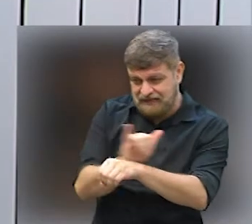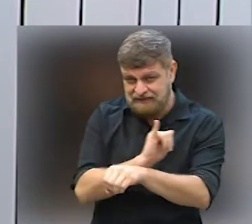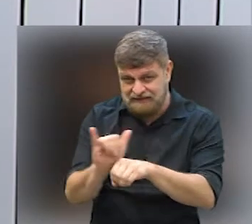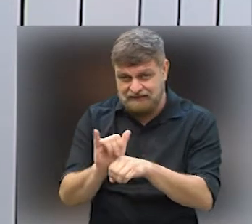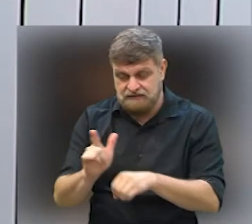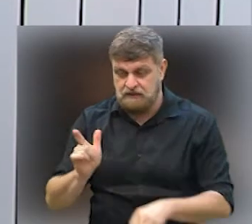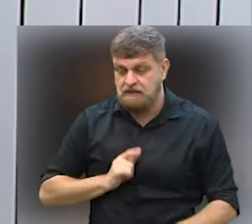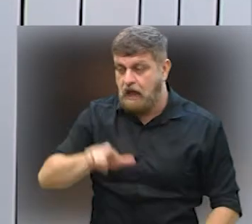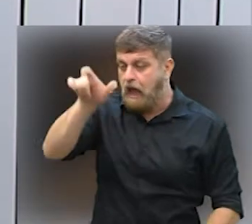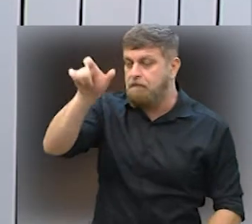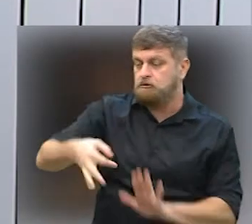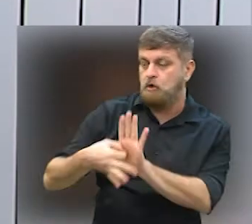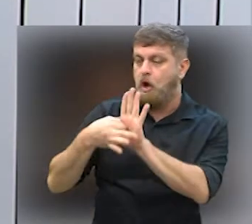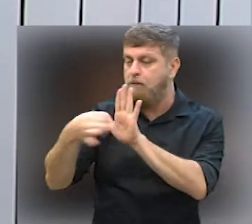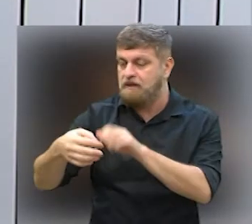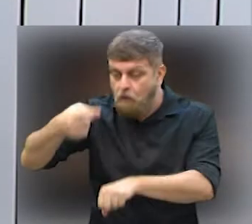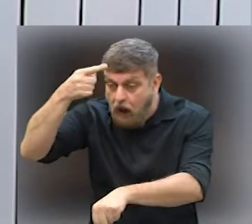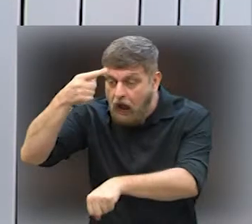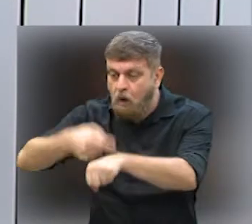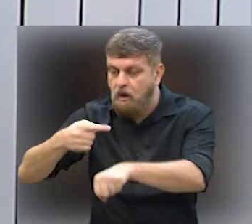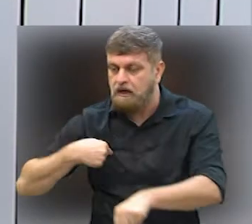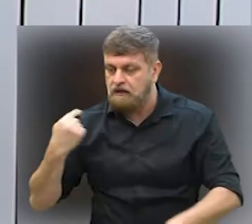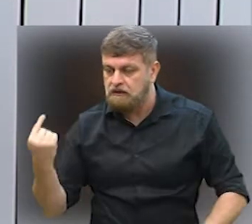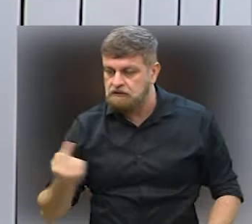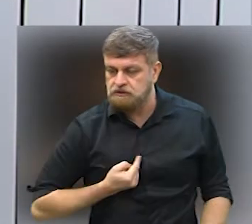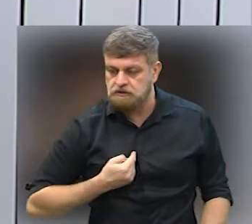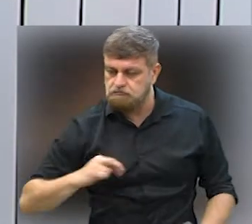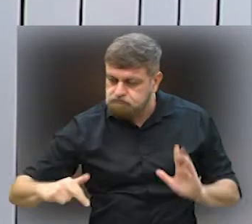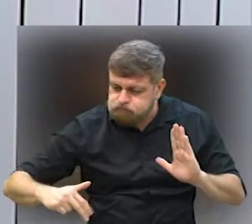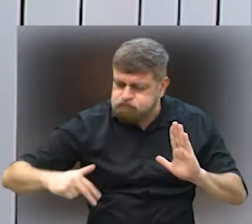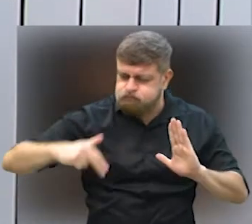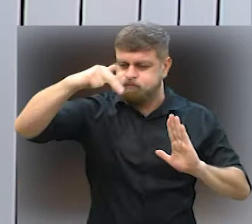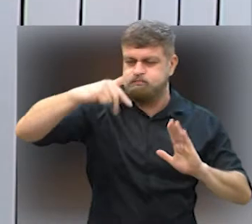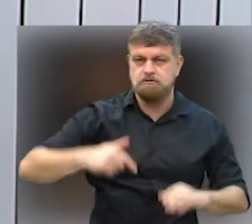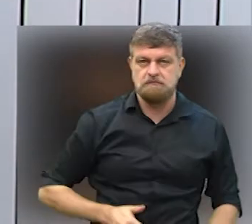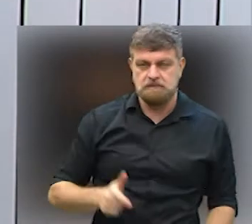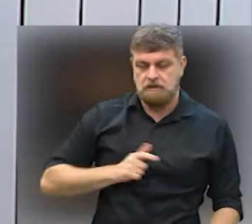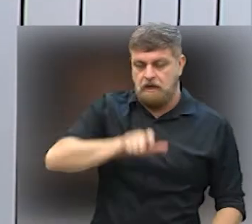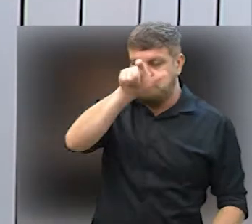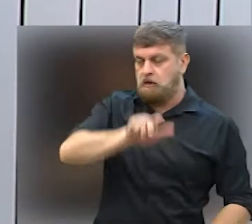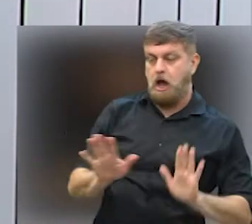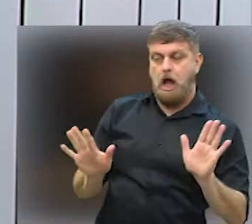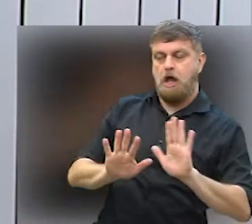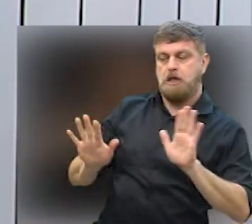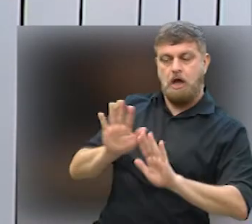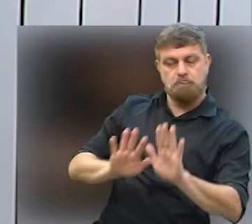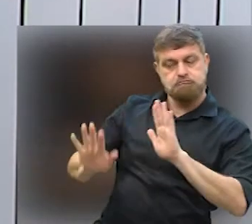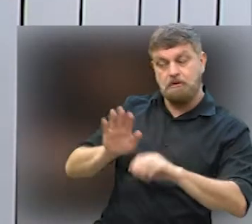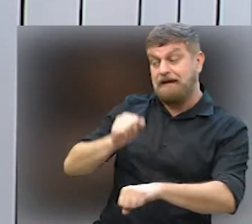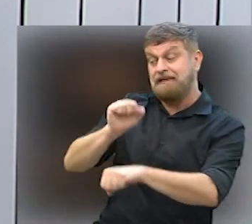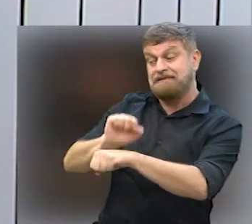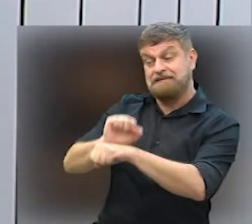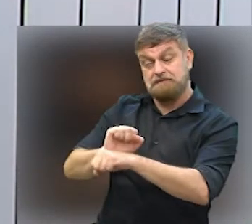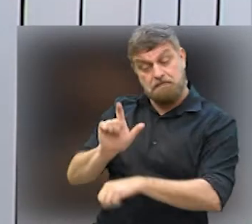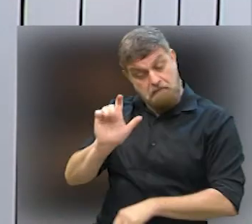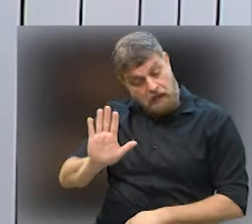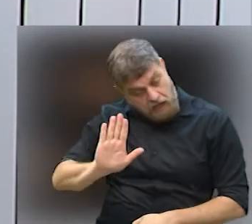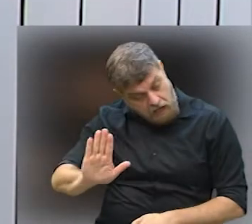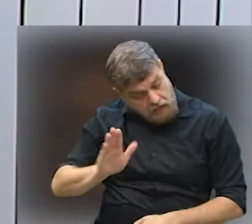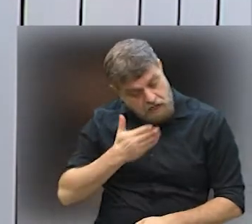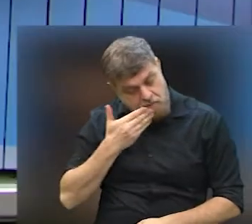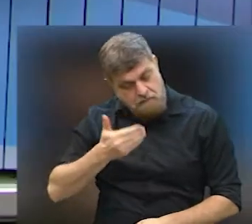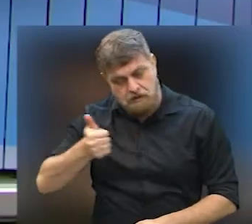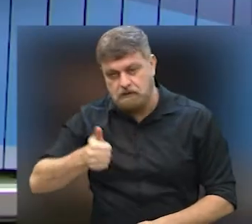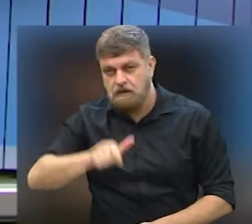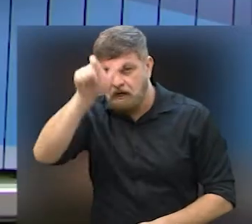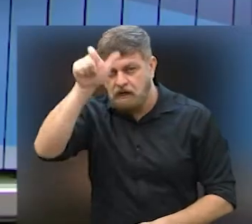de divergências. Alguém fala, agora é o momento da gente poder atacar, da gente andar. Tem outra pessoa que fala, não, agora não é o momento, vamos